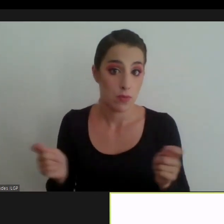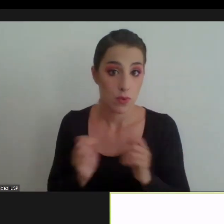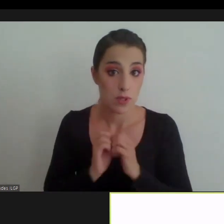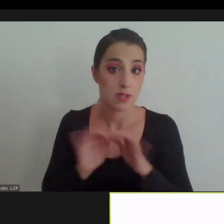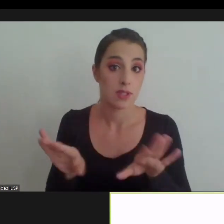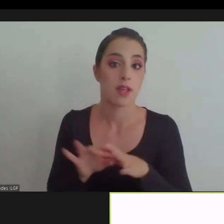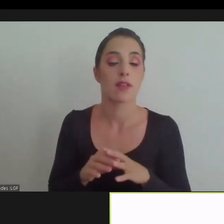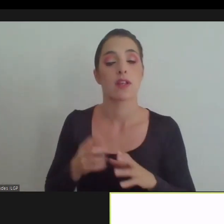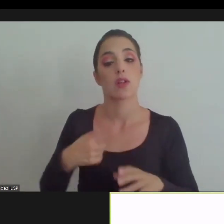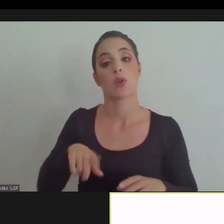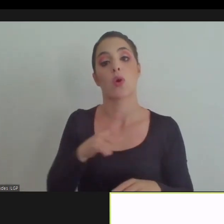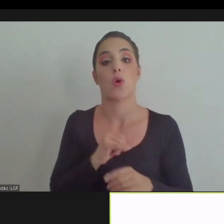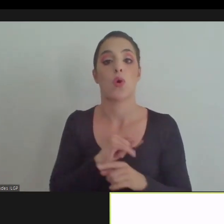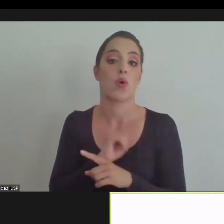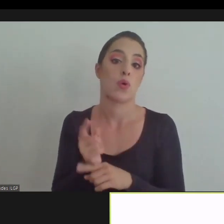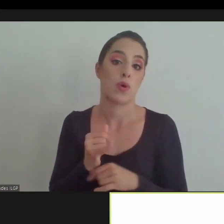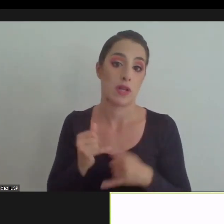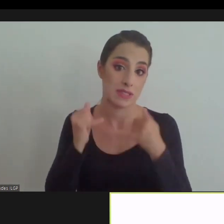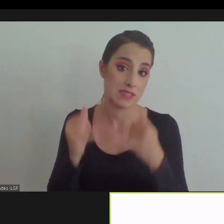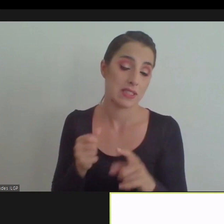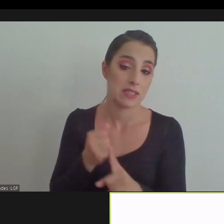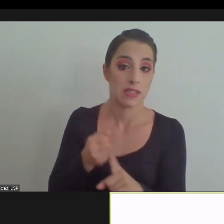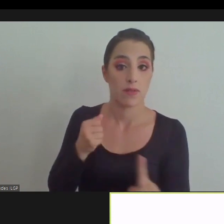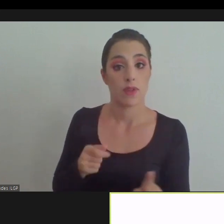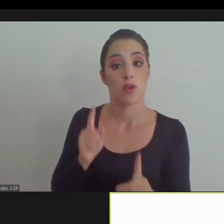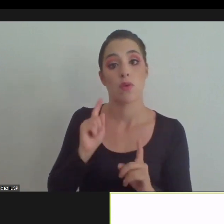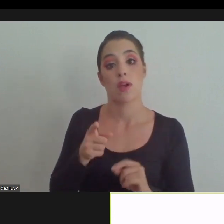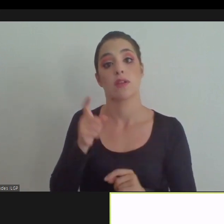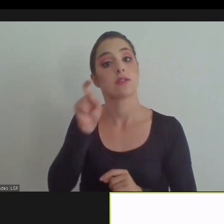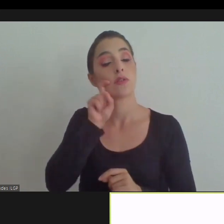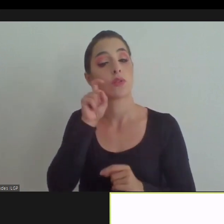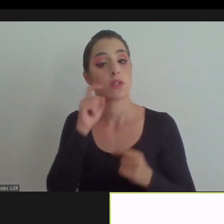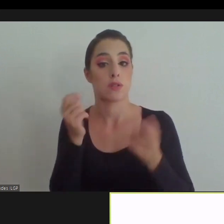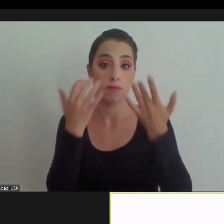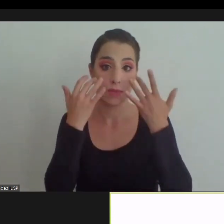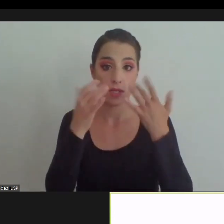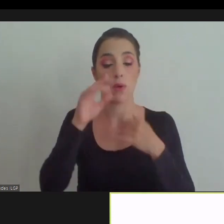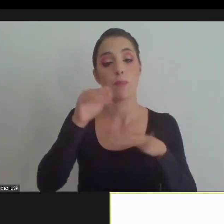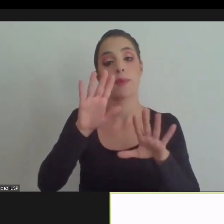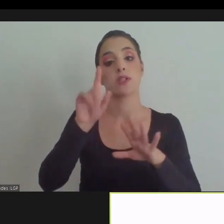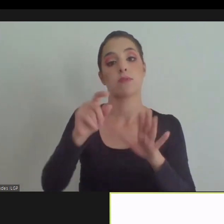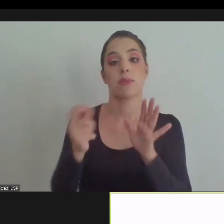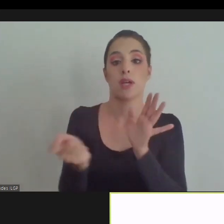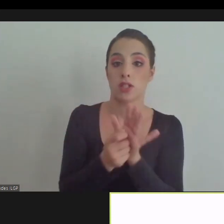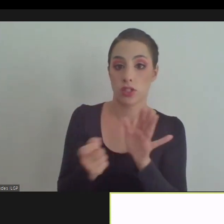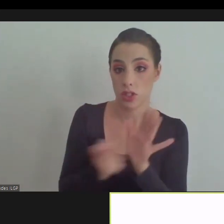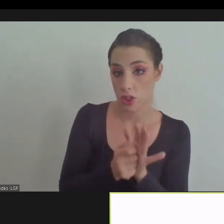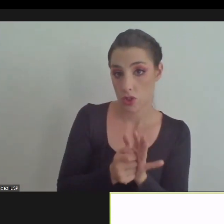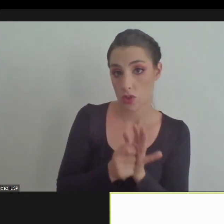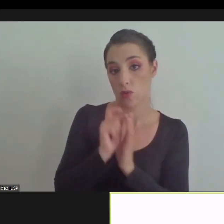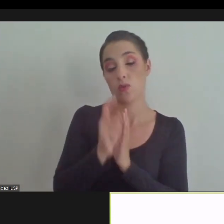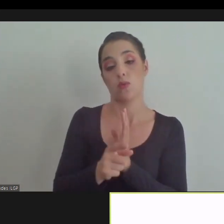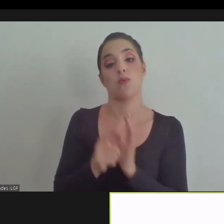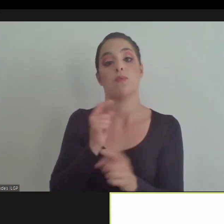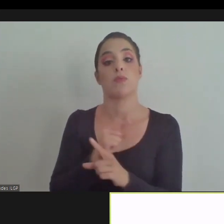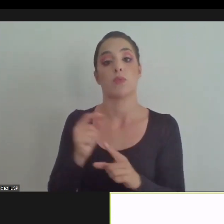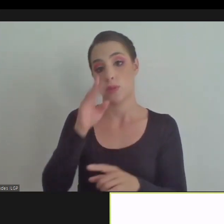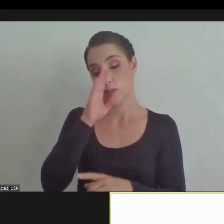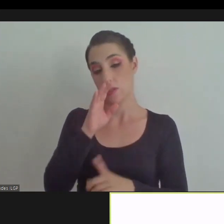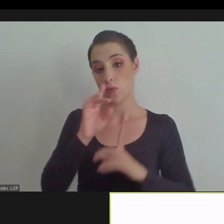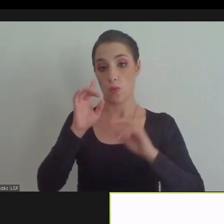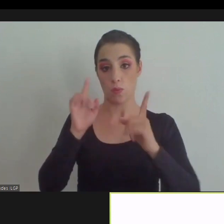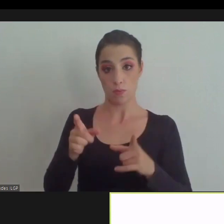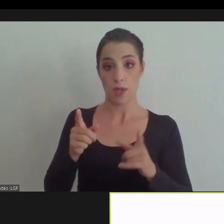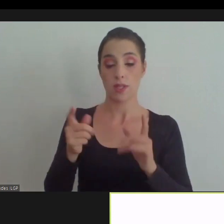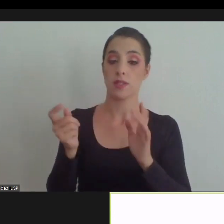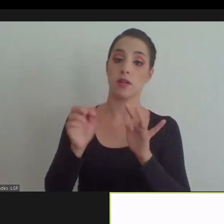seguir nascia um outro desafio da segurança de dados, mas também do registro das petições, porque quando se submetem petições em